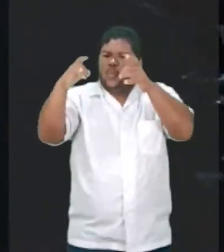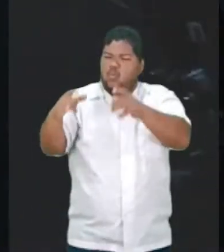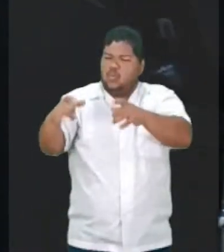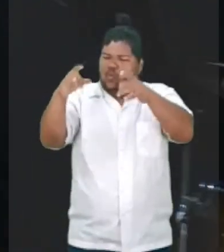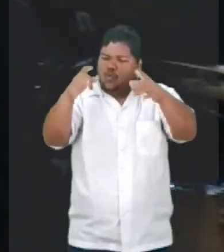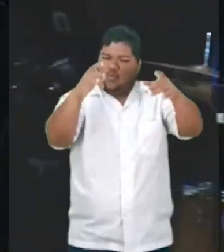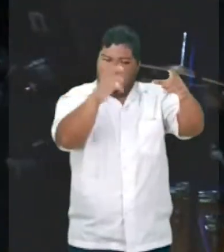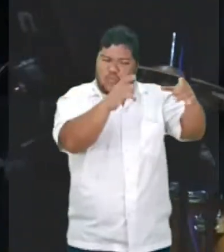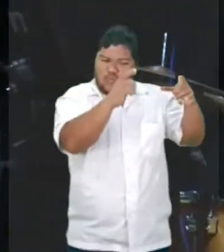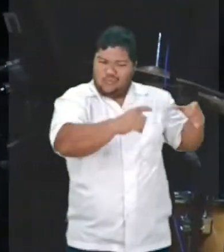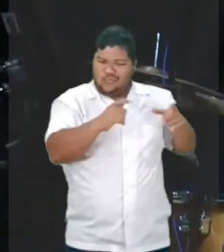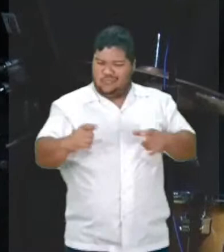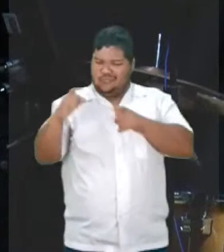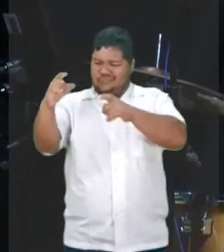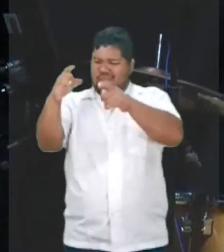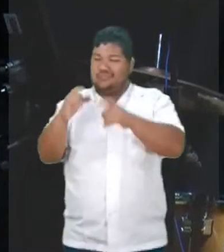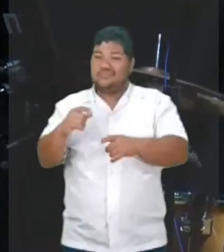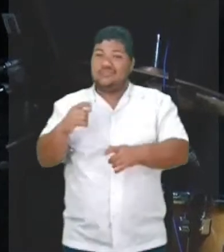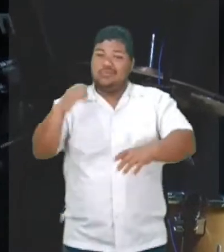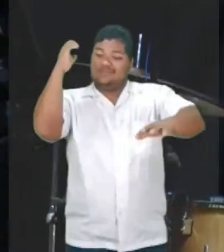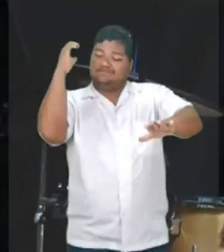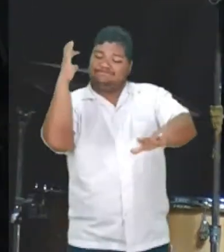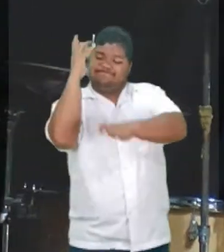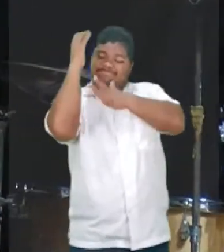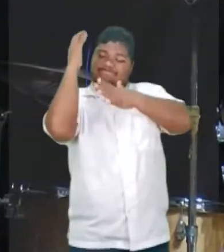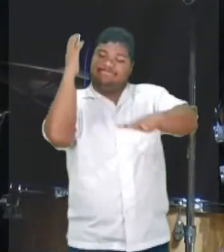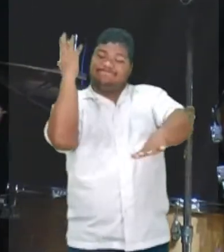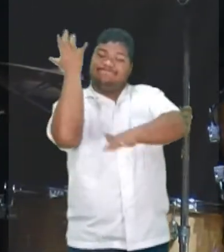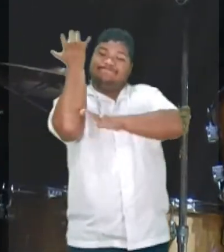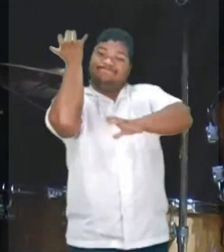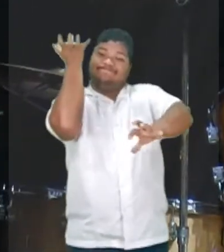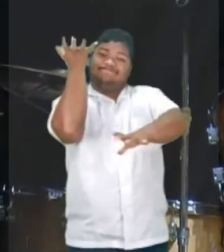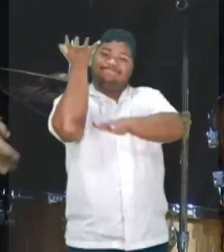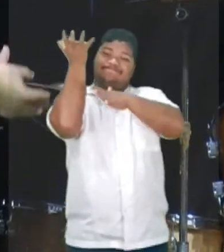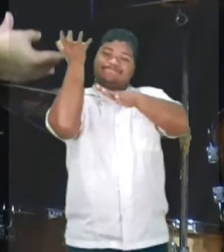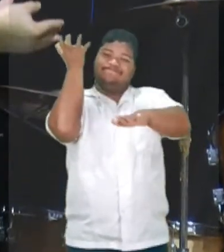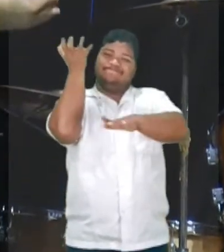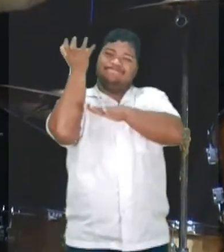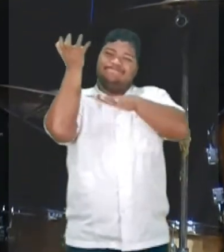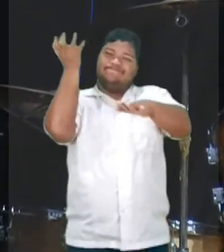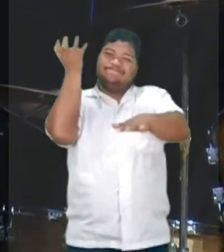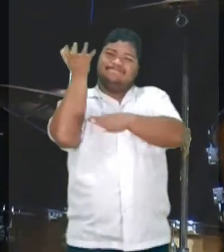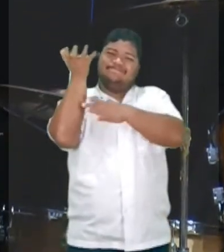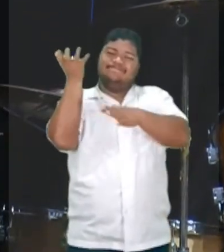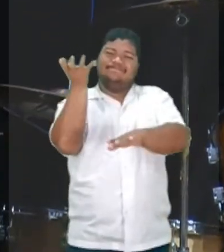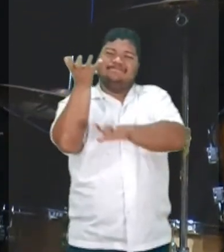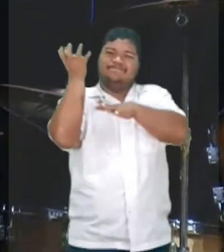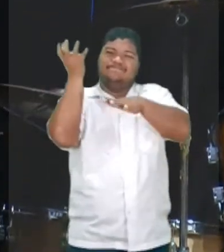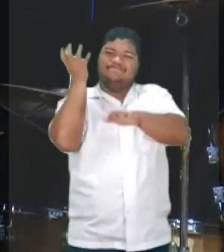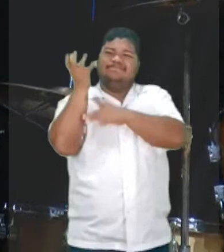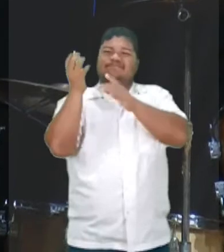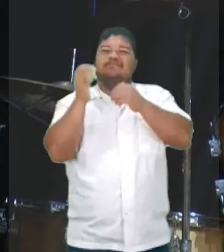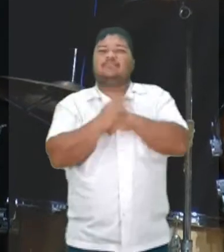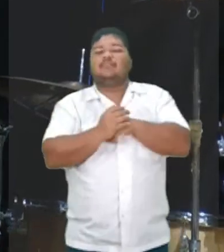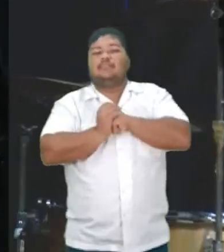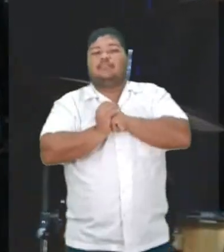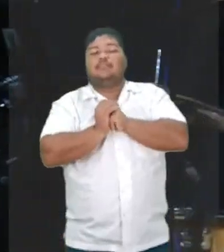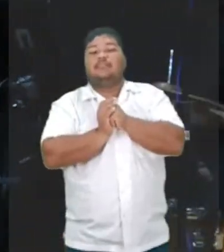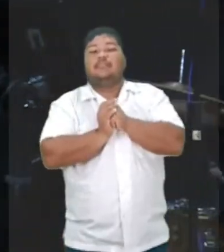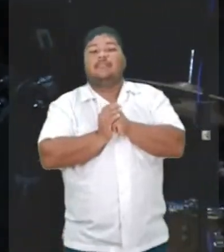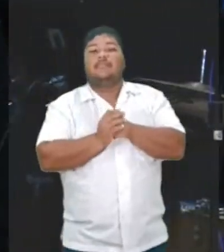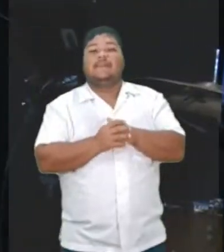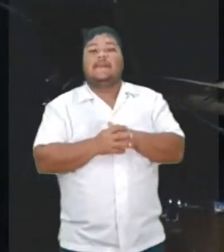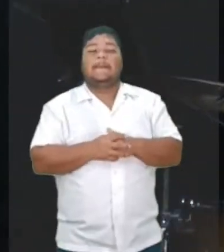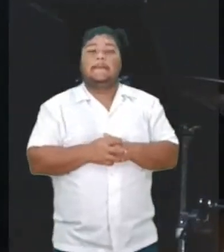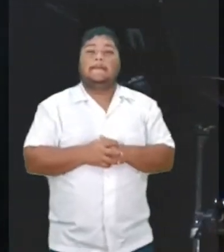terra cercada por água, é como pó, aquele pó que quando bate, sobe aquele pó. O que ele quer